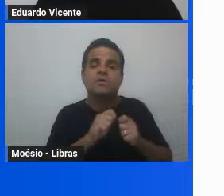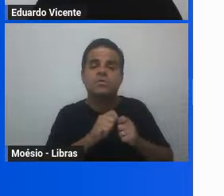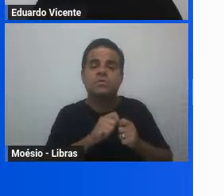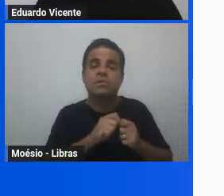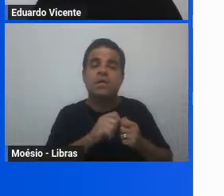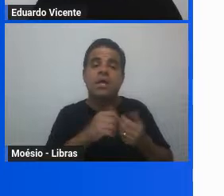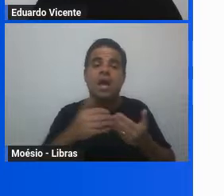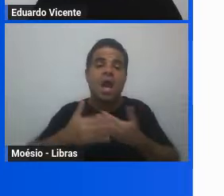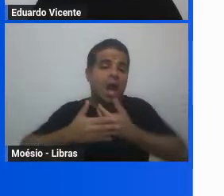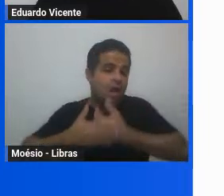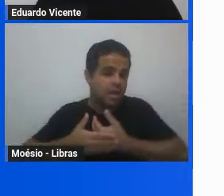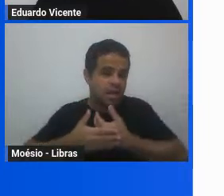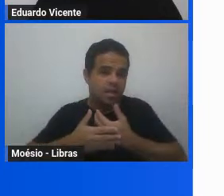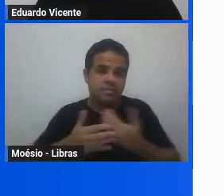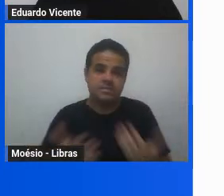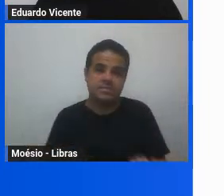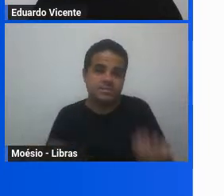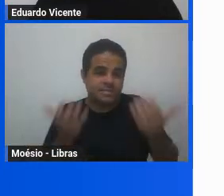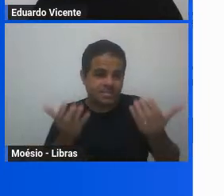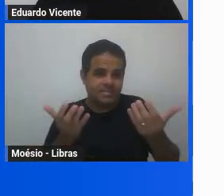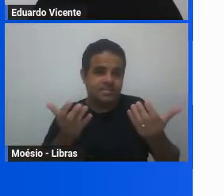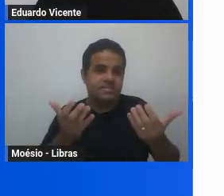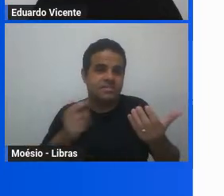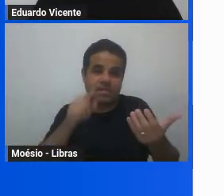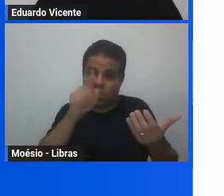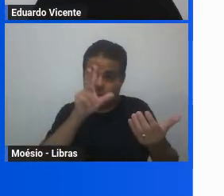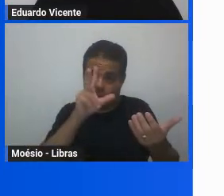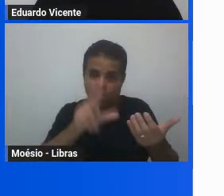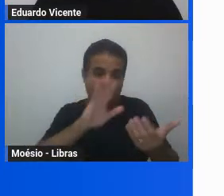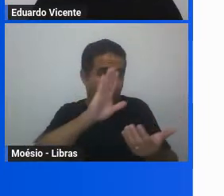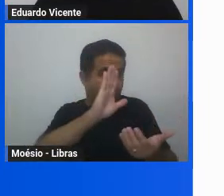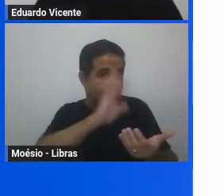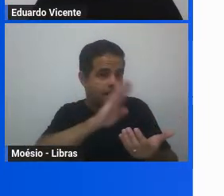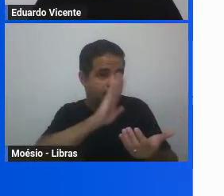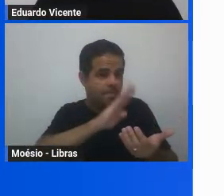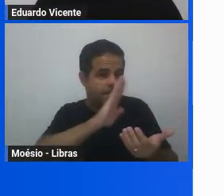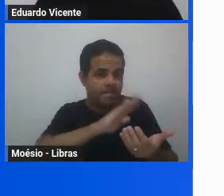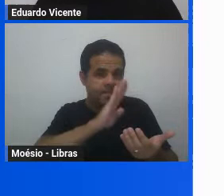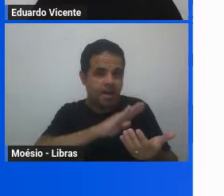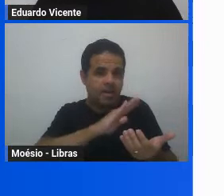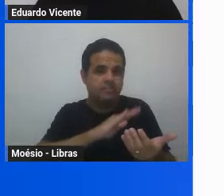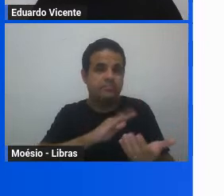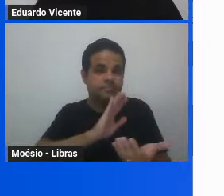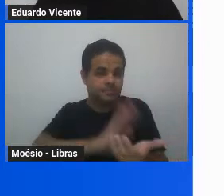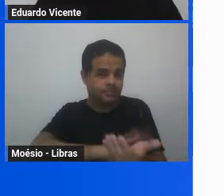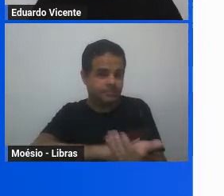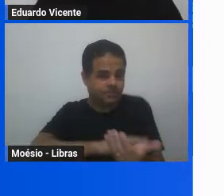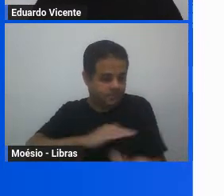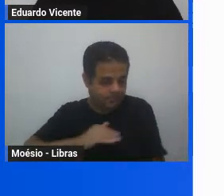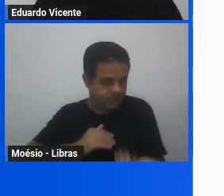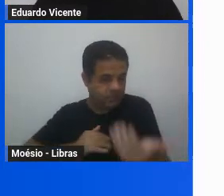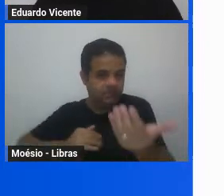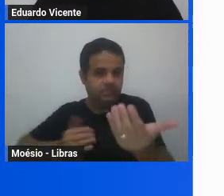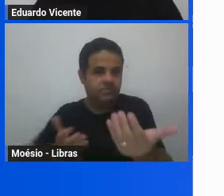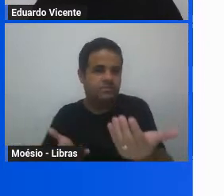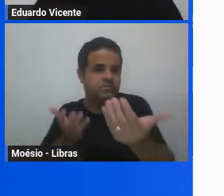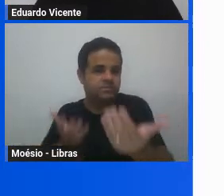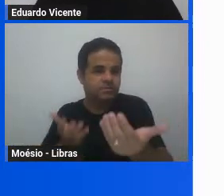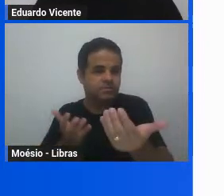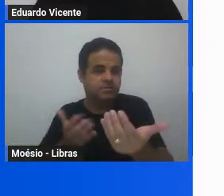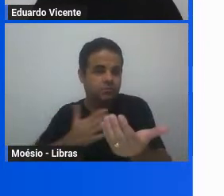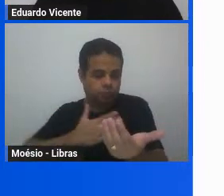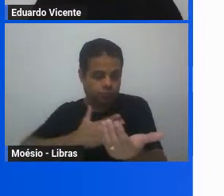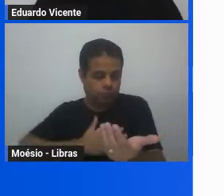a criança, né, nesta posição. Percebam que uma das mãos está por baixo, entre o